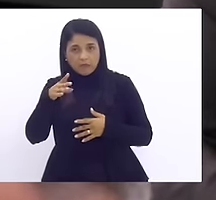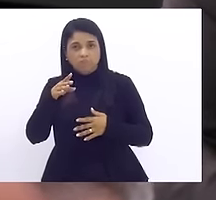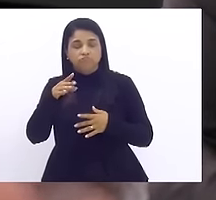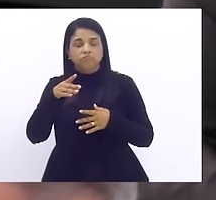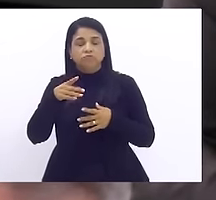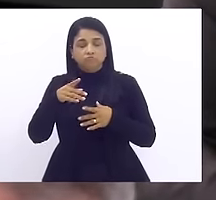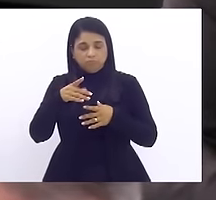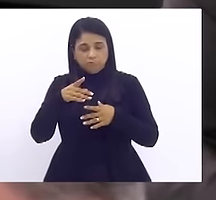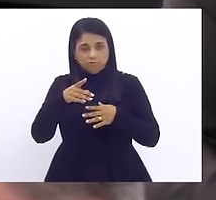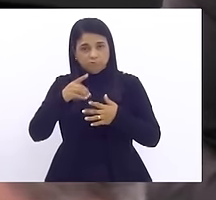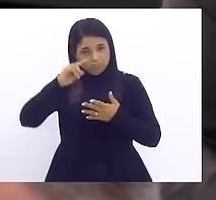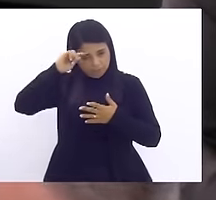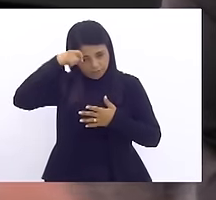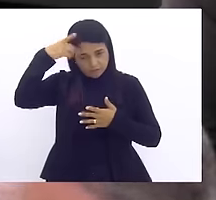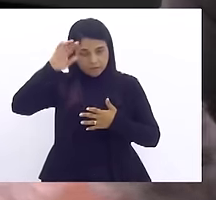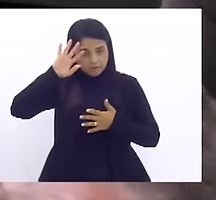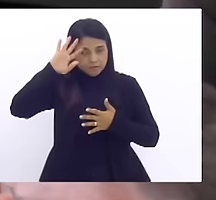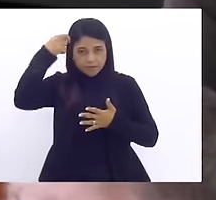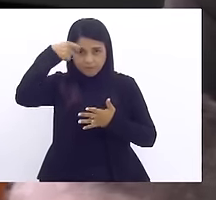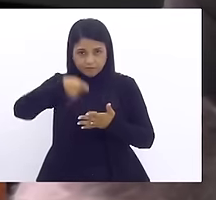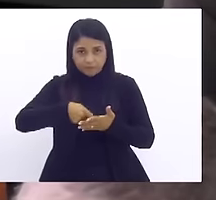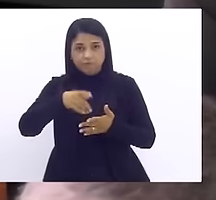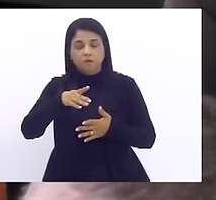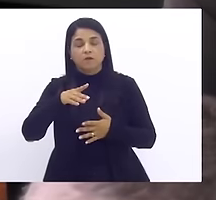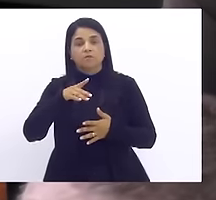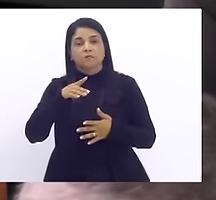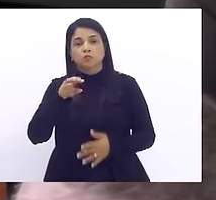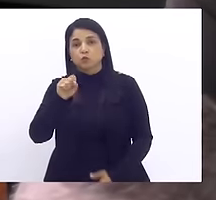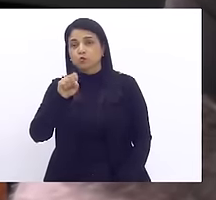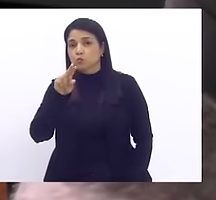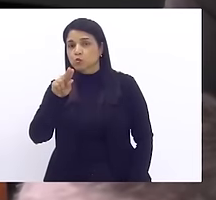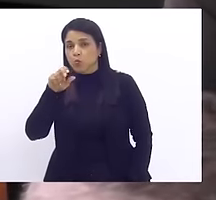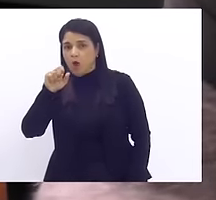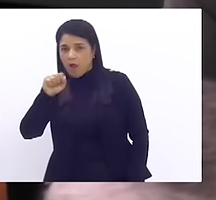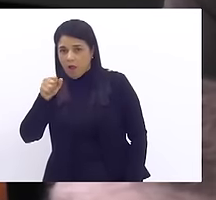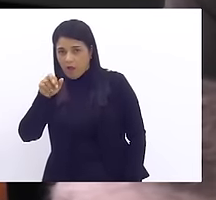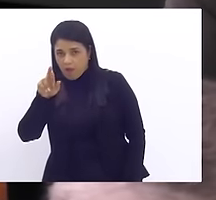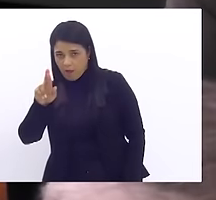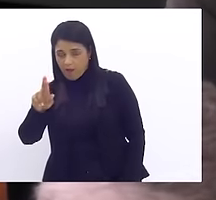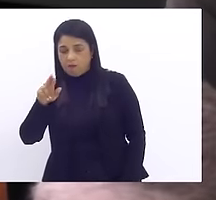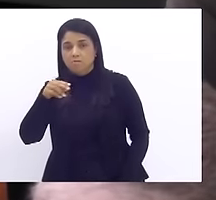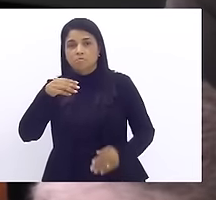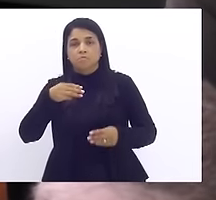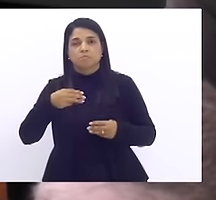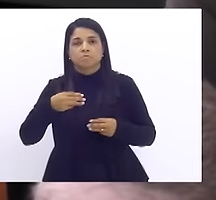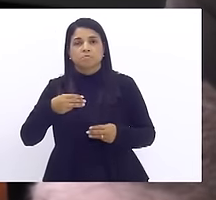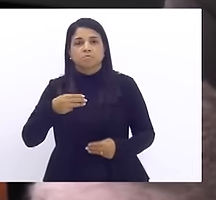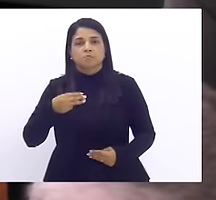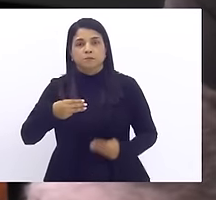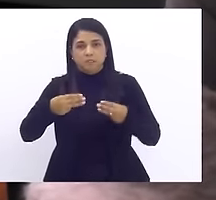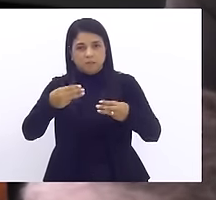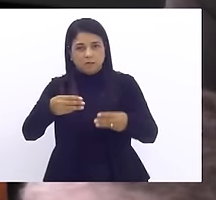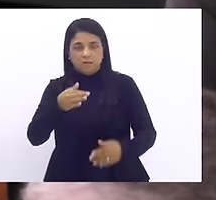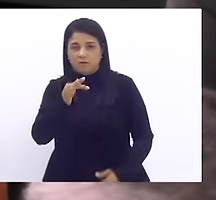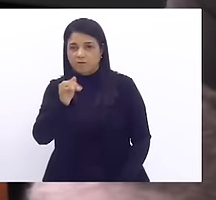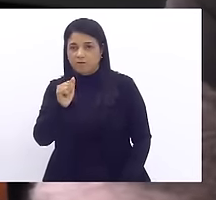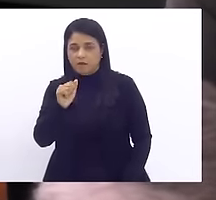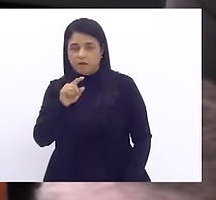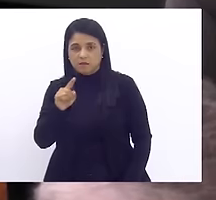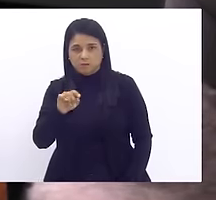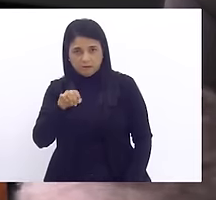suar os valores são fixados anualmente me corrija Se eu estiver errada é isso é isso